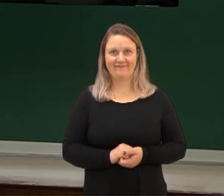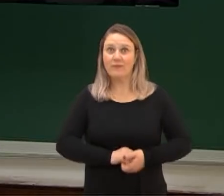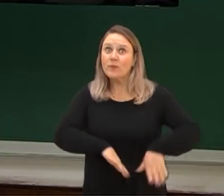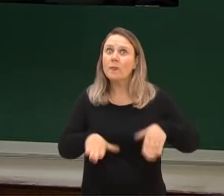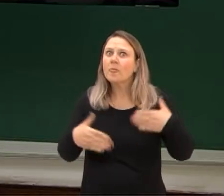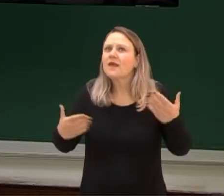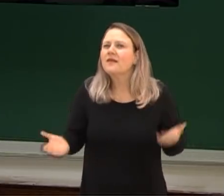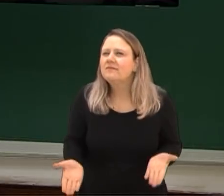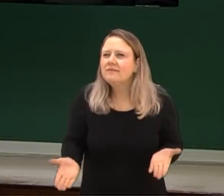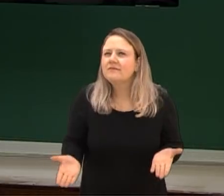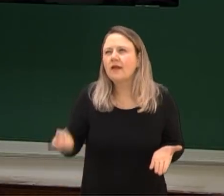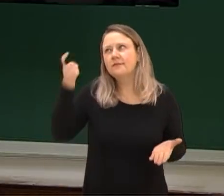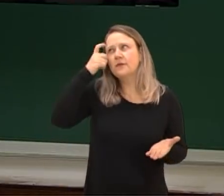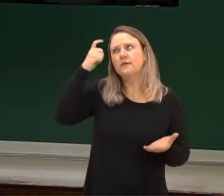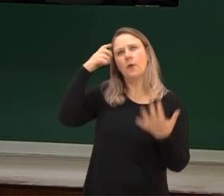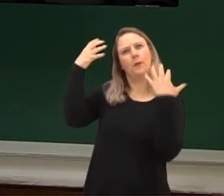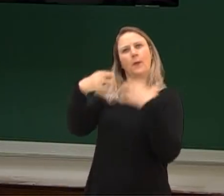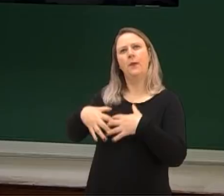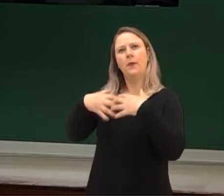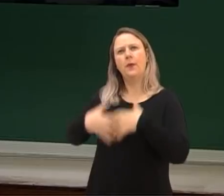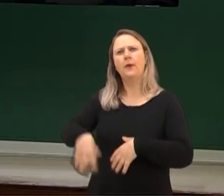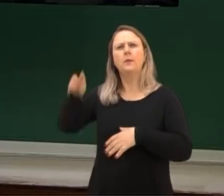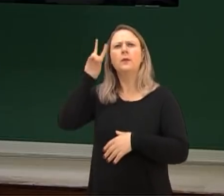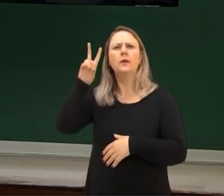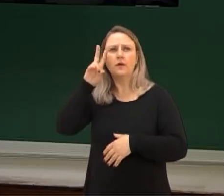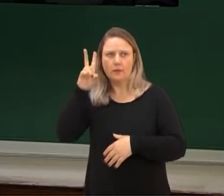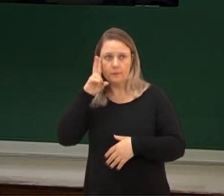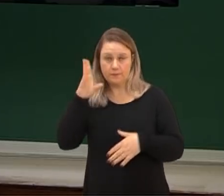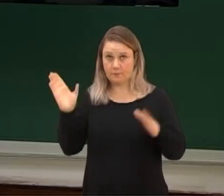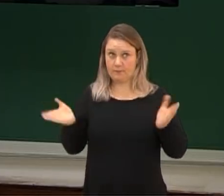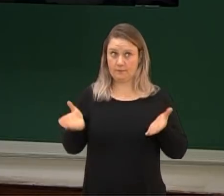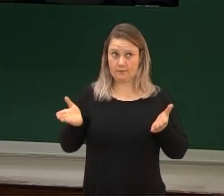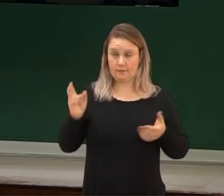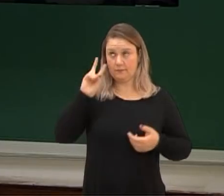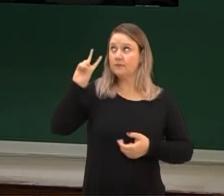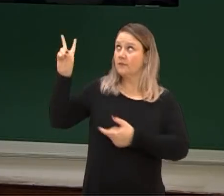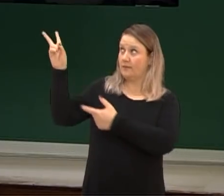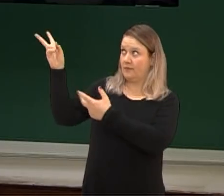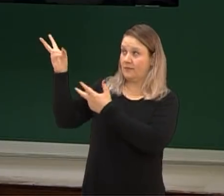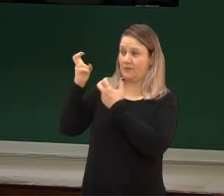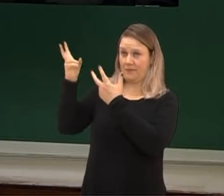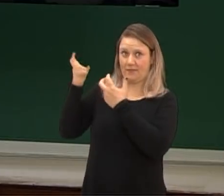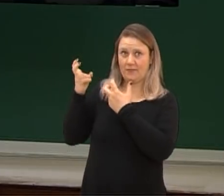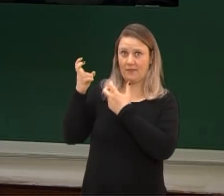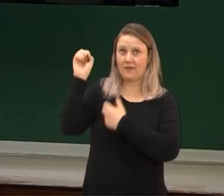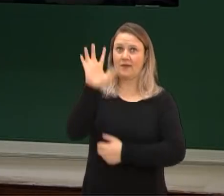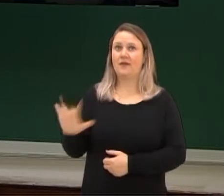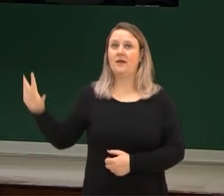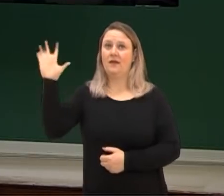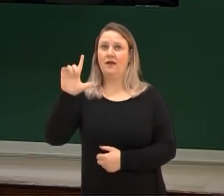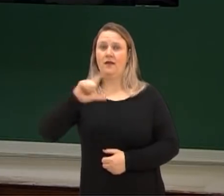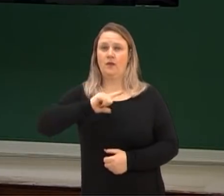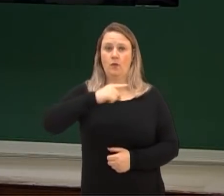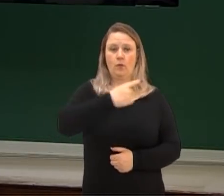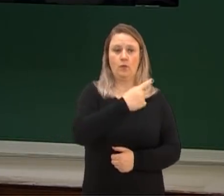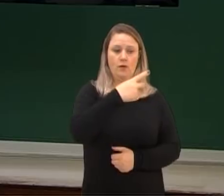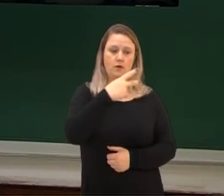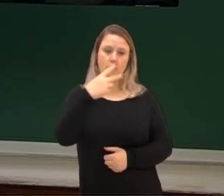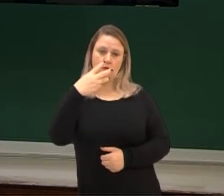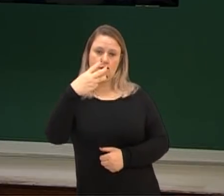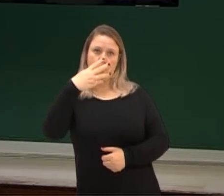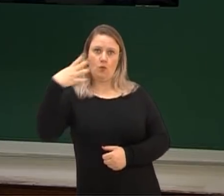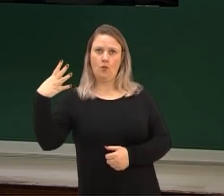E aí, fofuras, pensaram? Lembraram? Então, aqui, ó, a imagenzinha, nós temos as 4 formas de